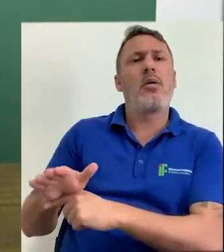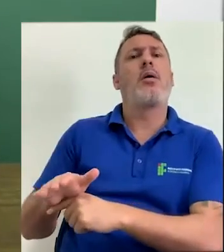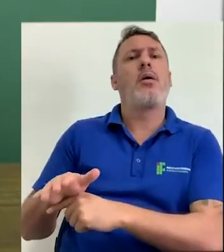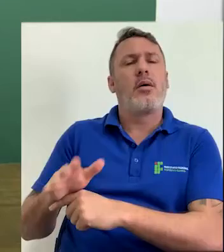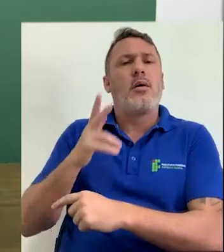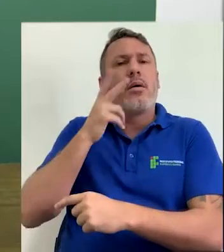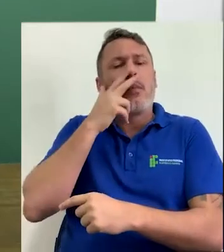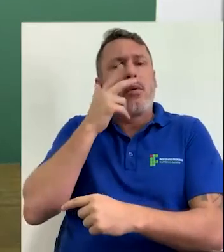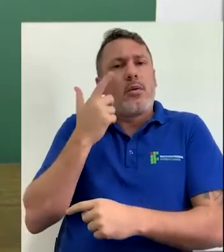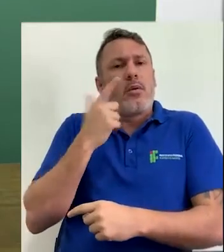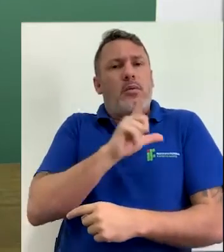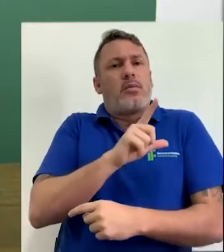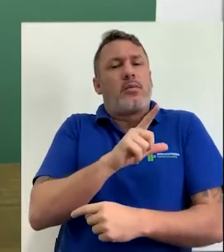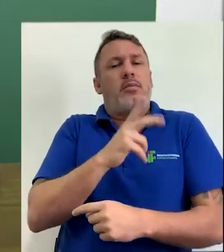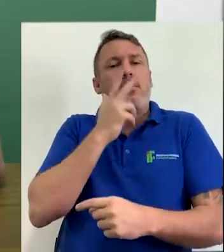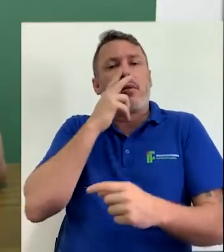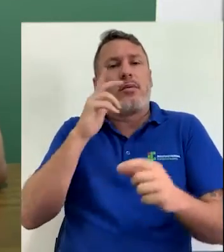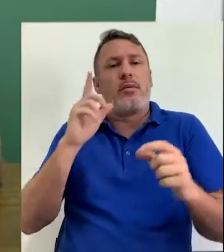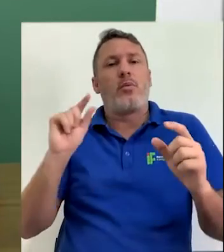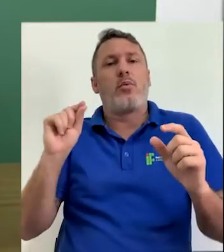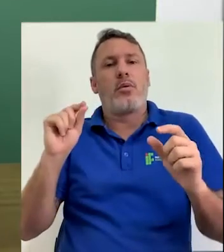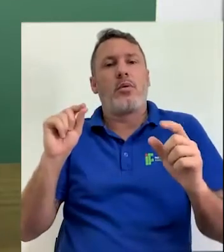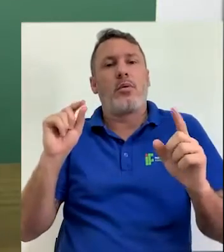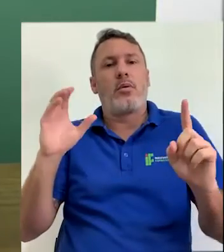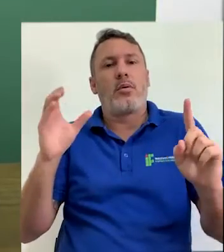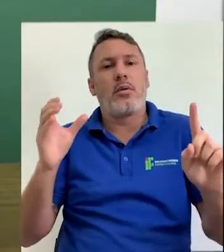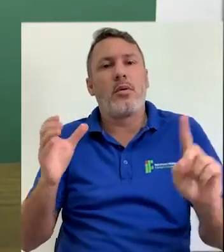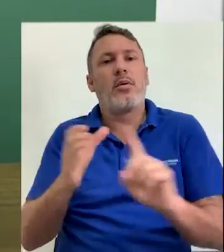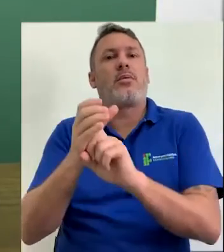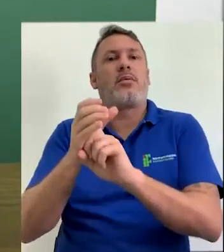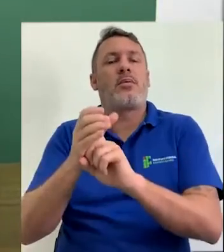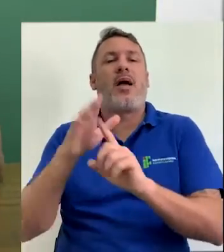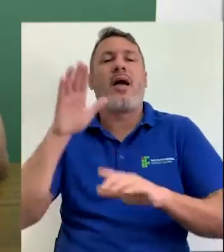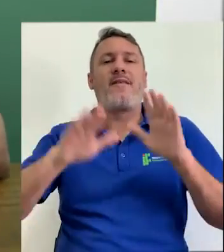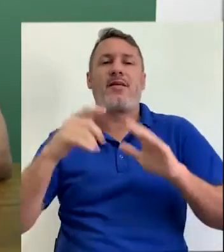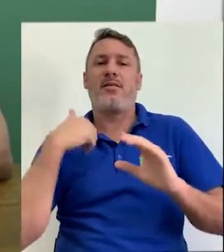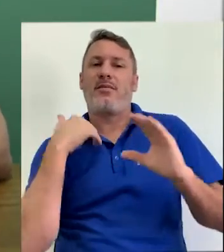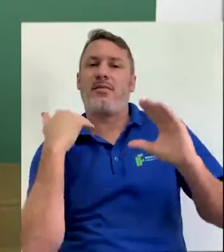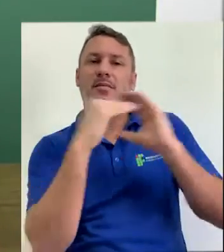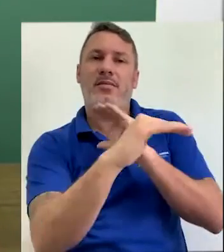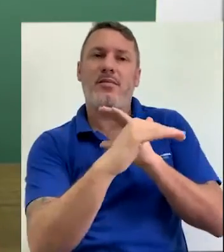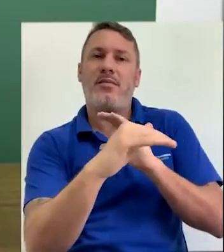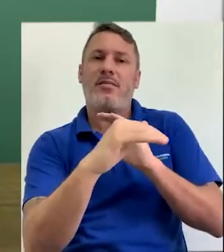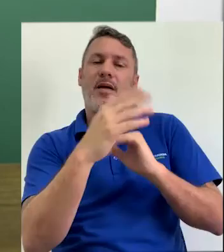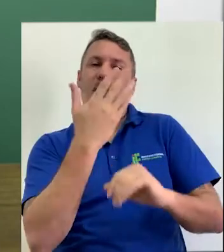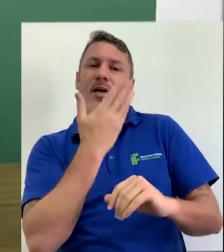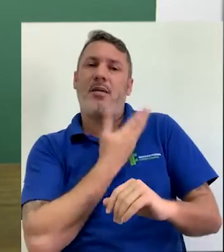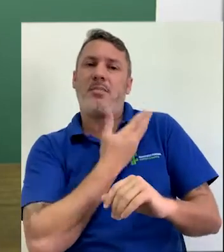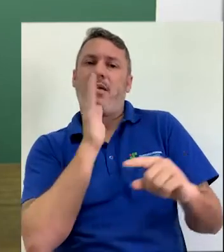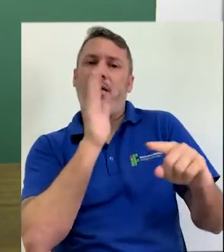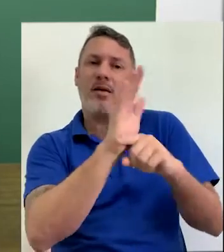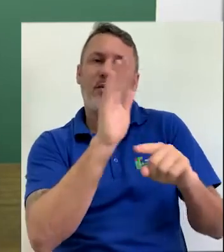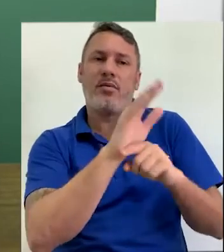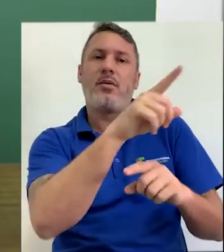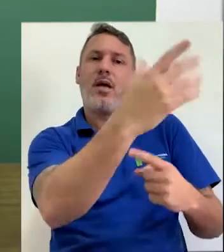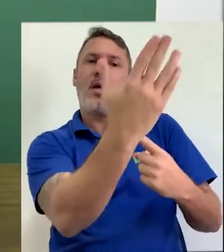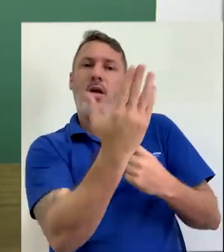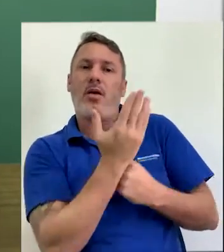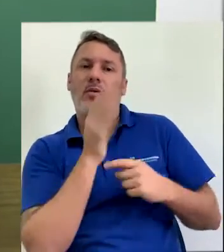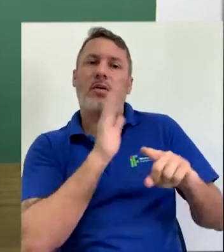nela essa sensação de pertencimento. Alguém lembrou de mim. Alguém está tentando colaborar com a